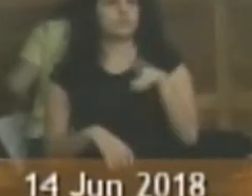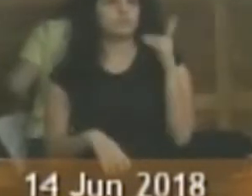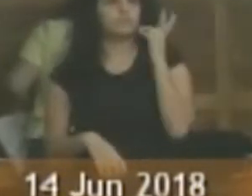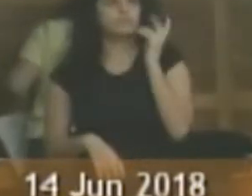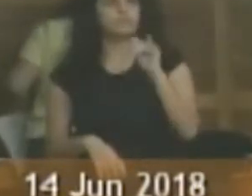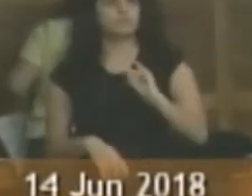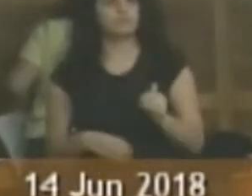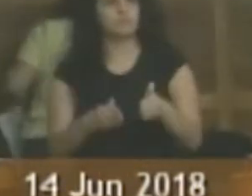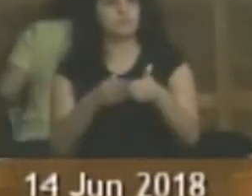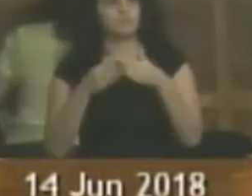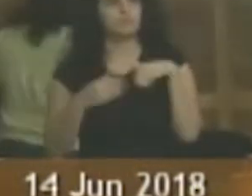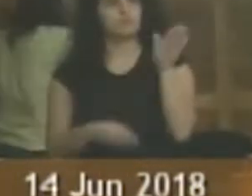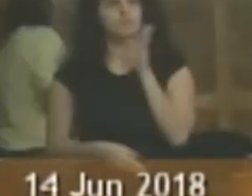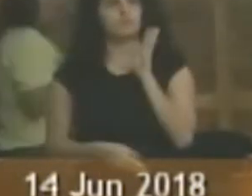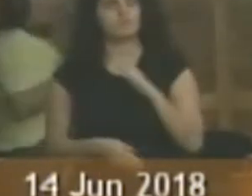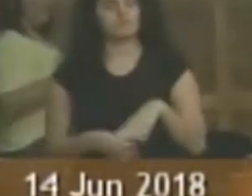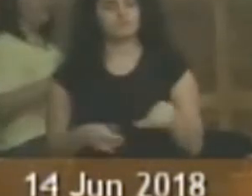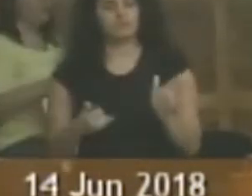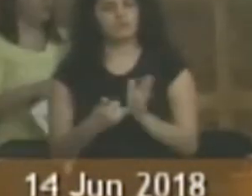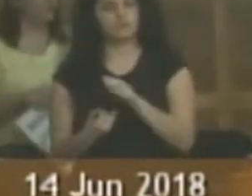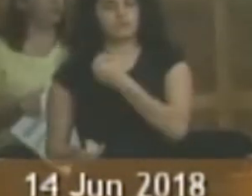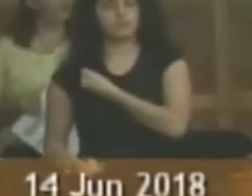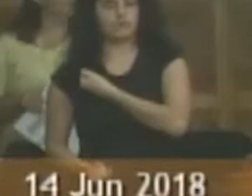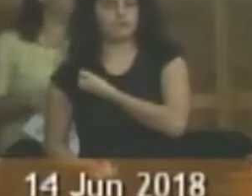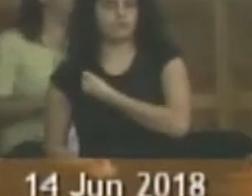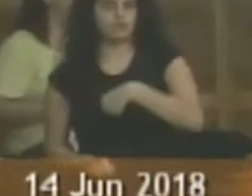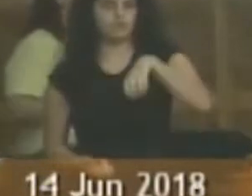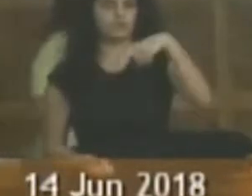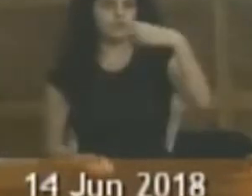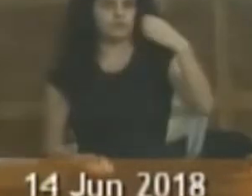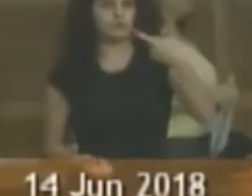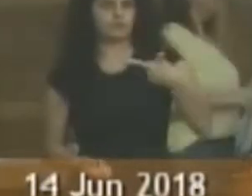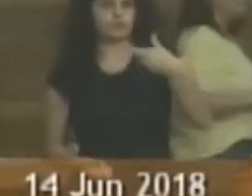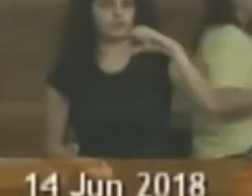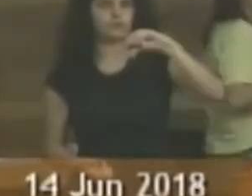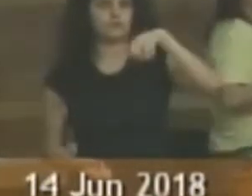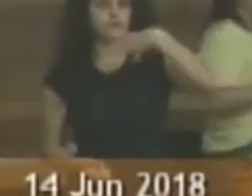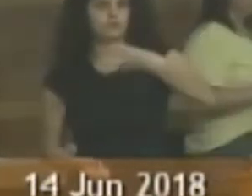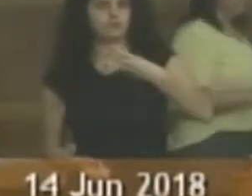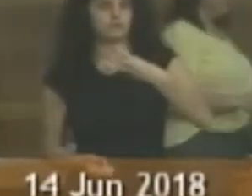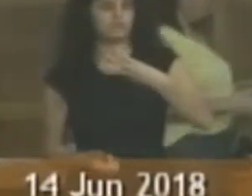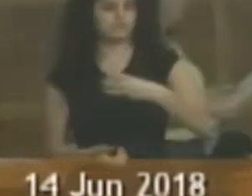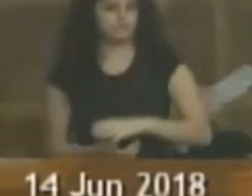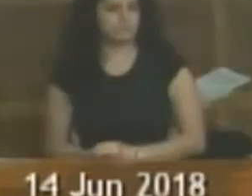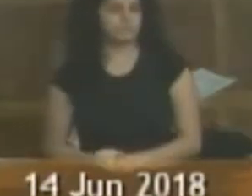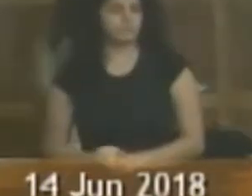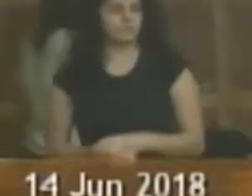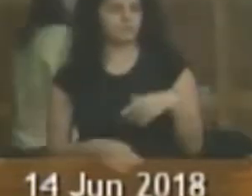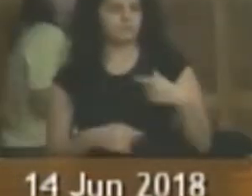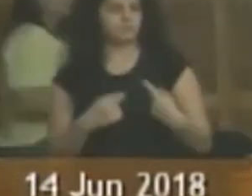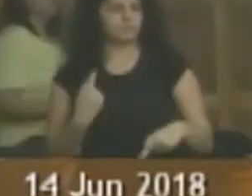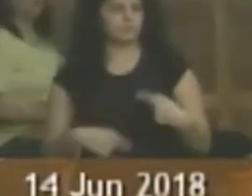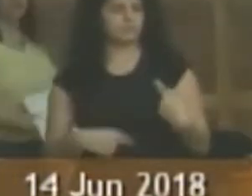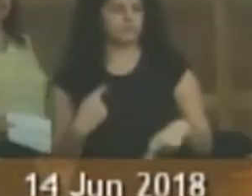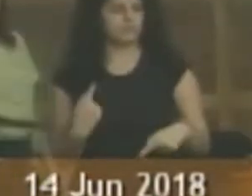que solicitou regime de urgência para o requerimento número 293/2018. Em discussão.